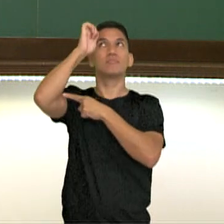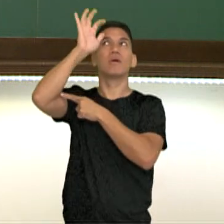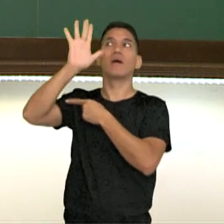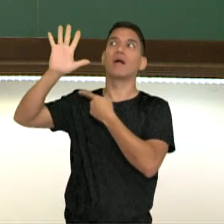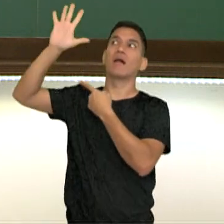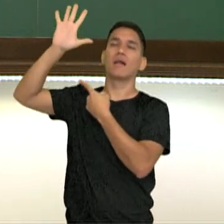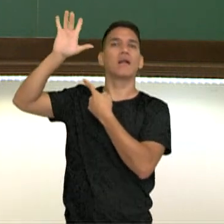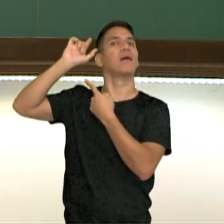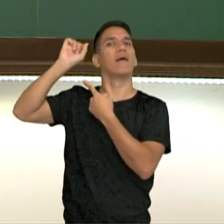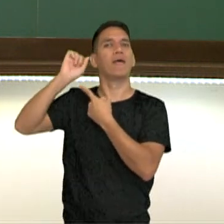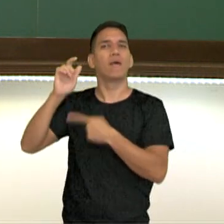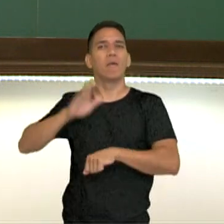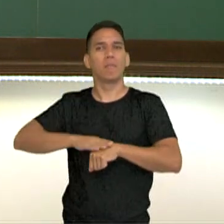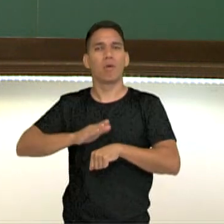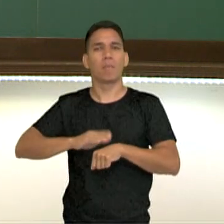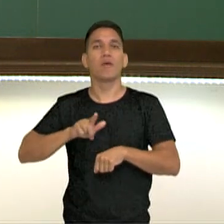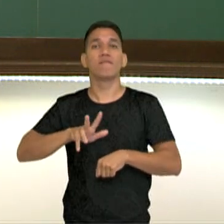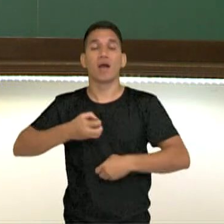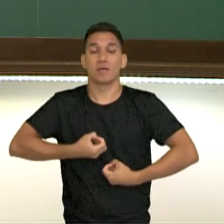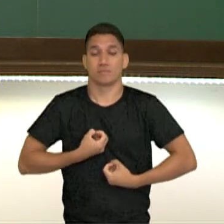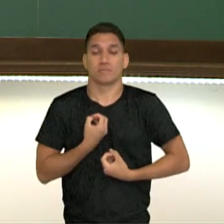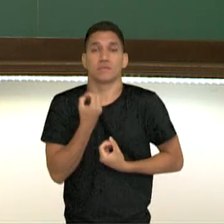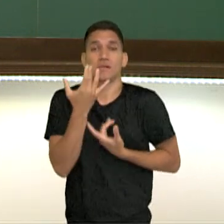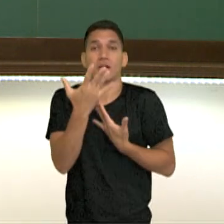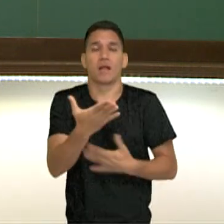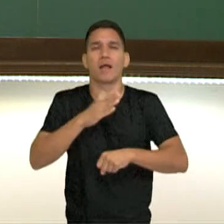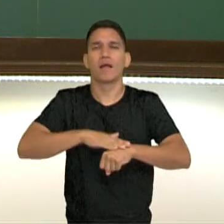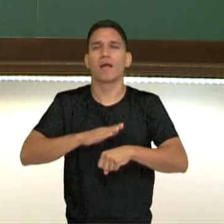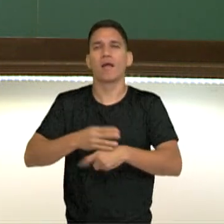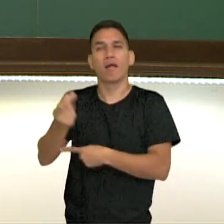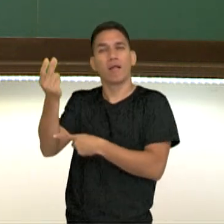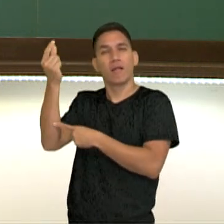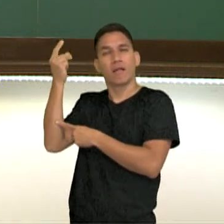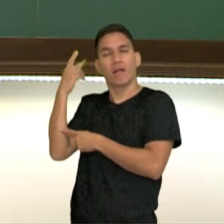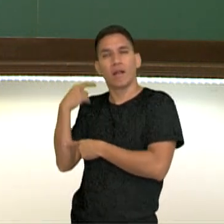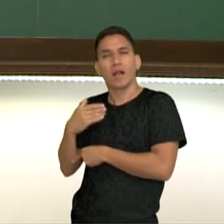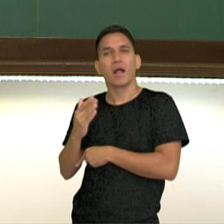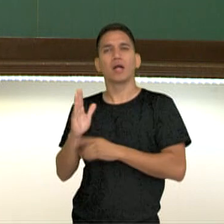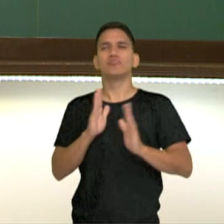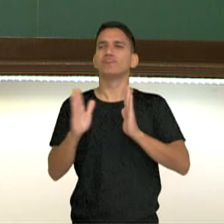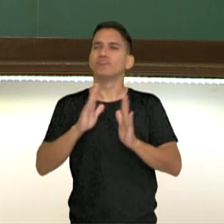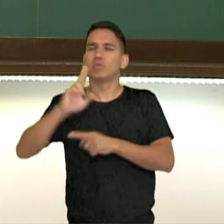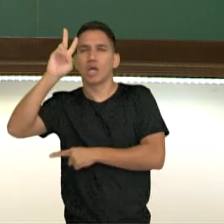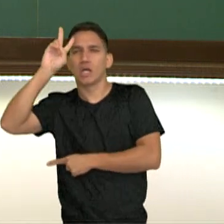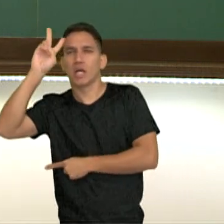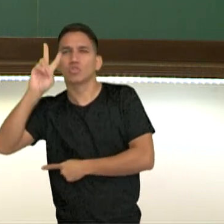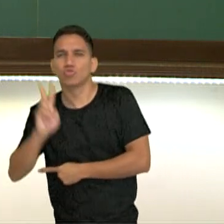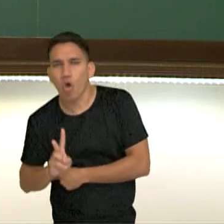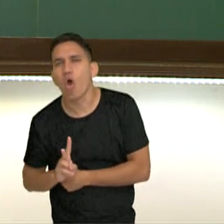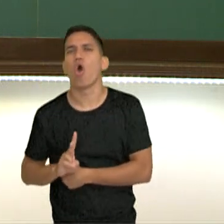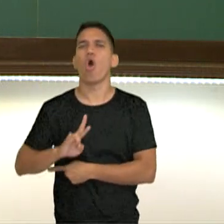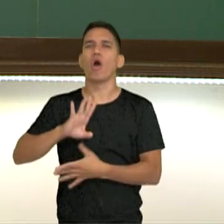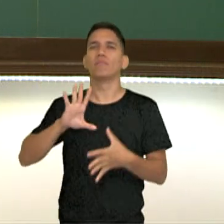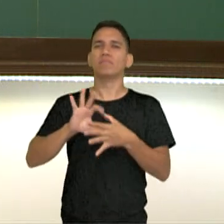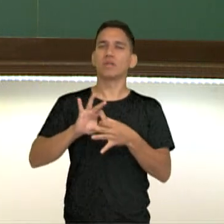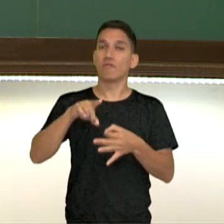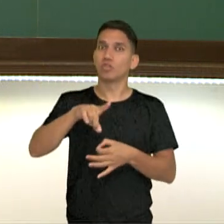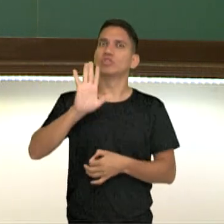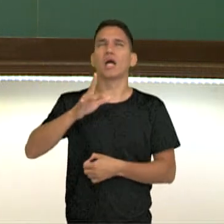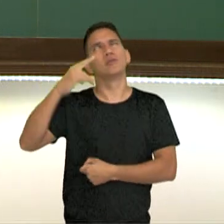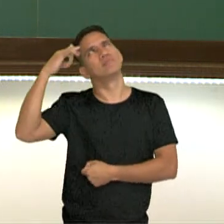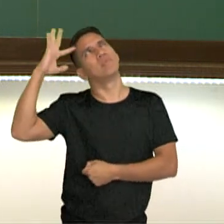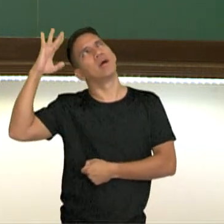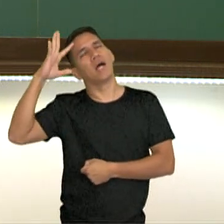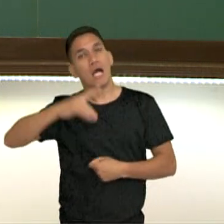eu vou me referir à poesia épica, que falei dos acontecimentos históricos, você já foi buscar uma